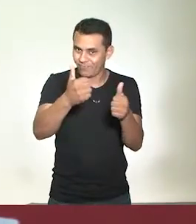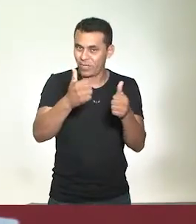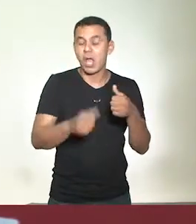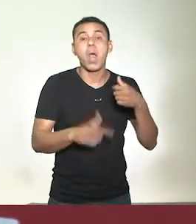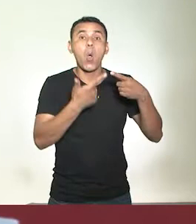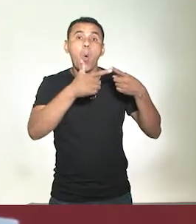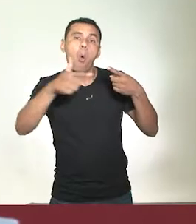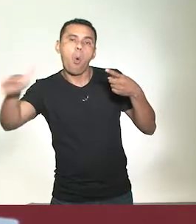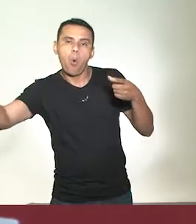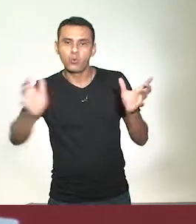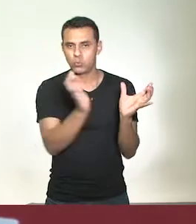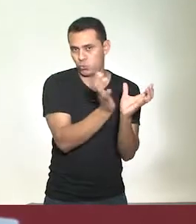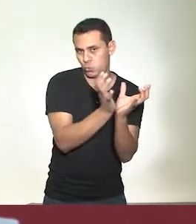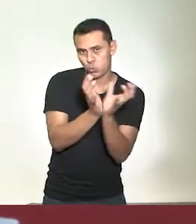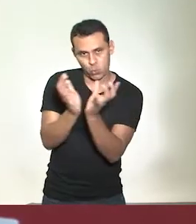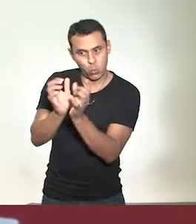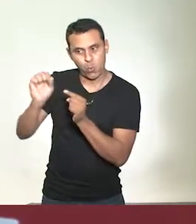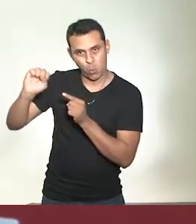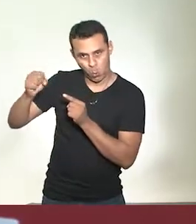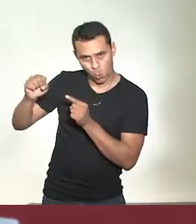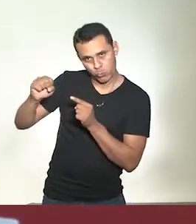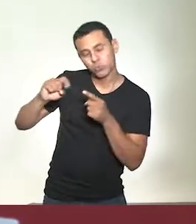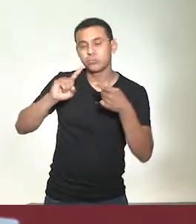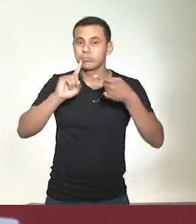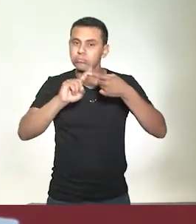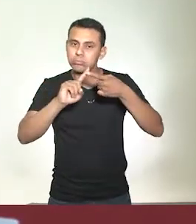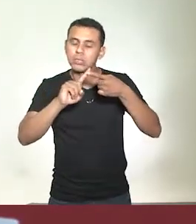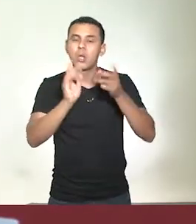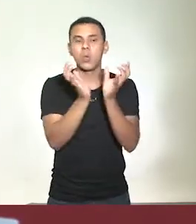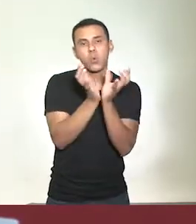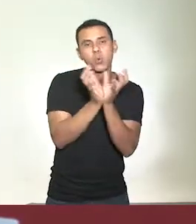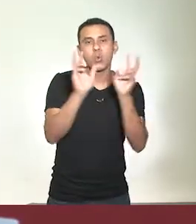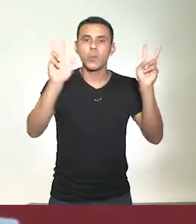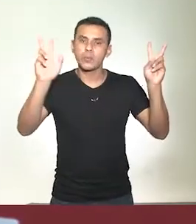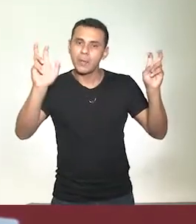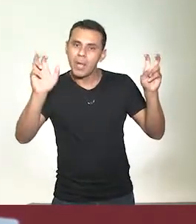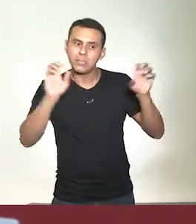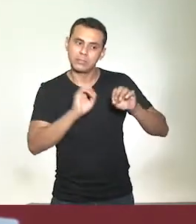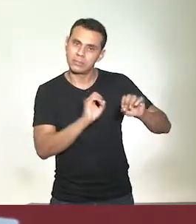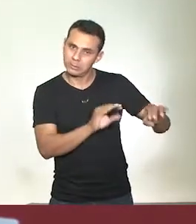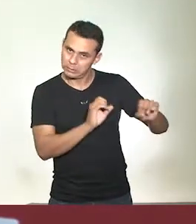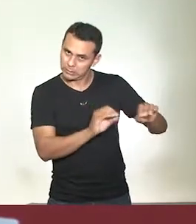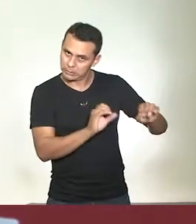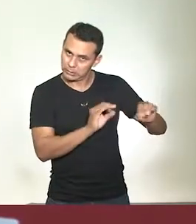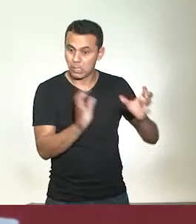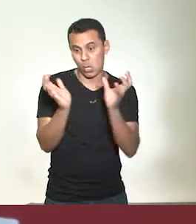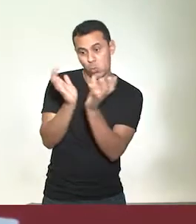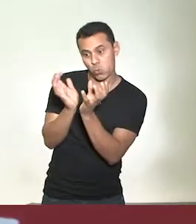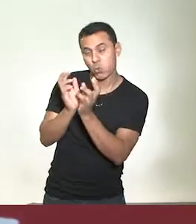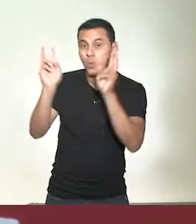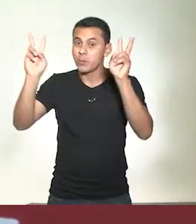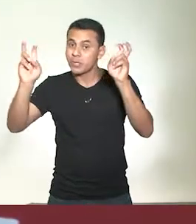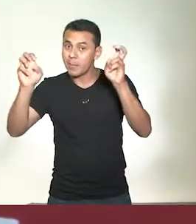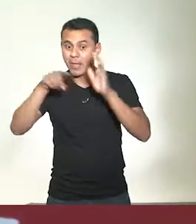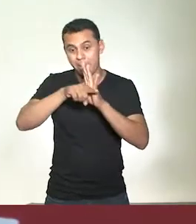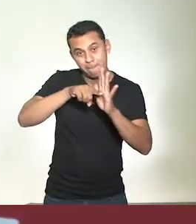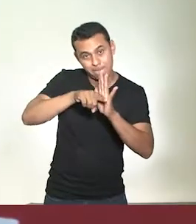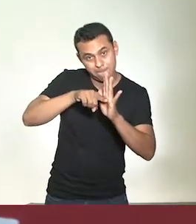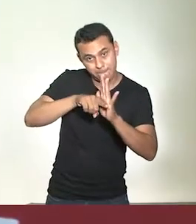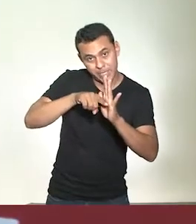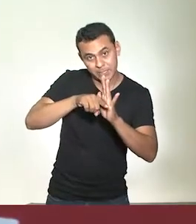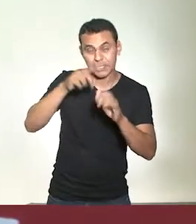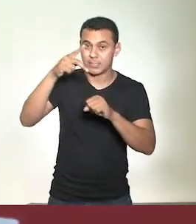os outros é oito grupos temáticos então tem o grupo temático de Ensino em um grupo de mato de pesquisa e